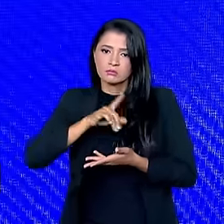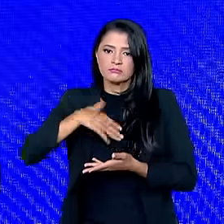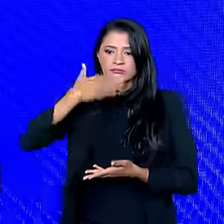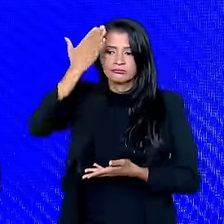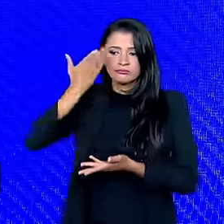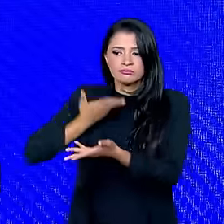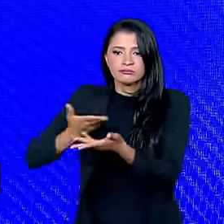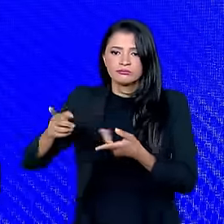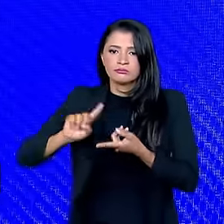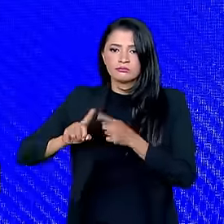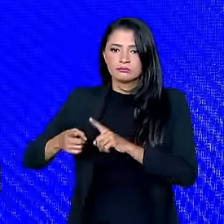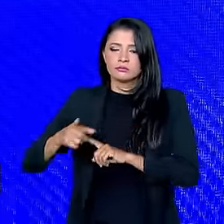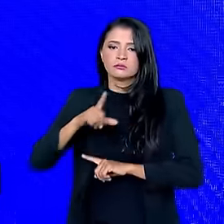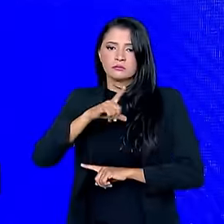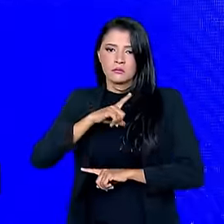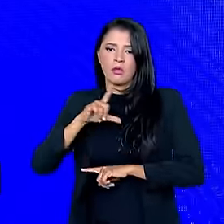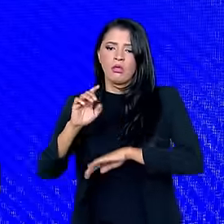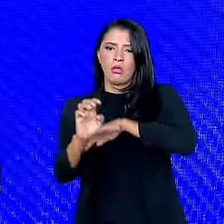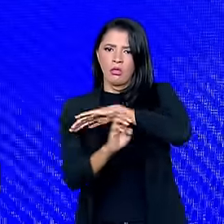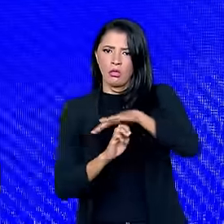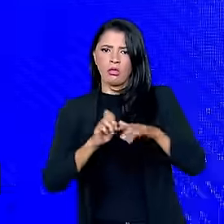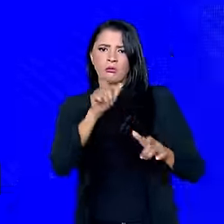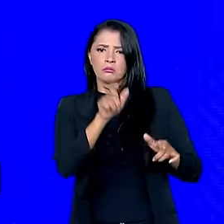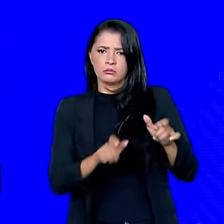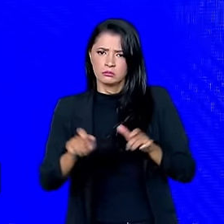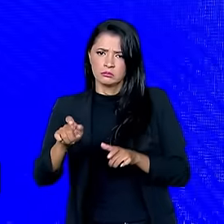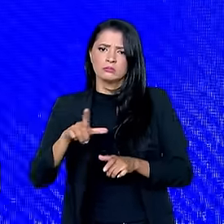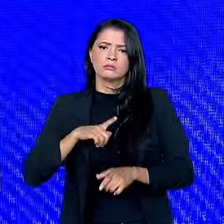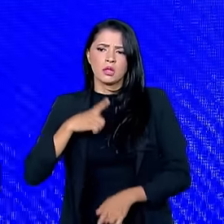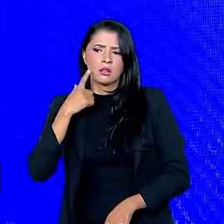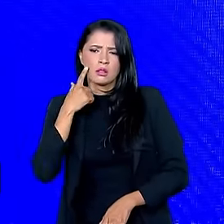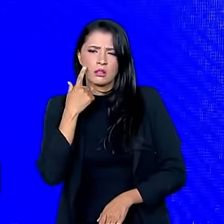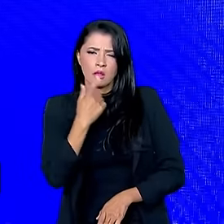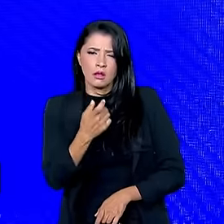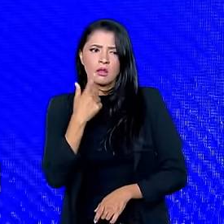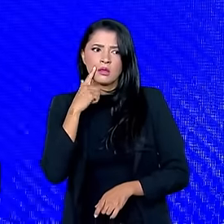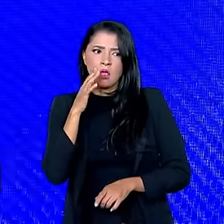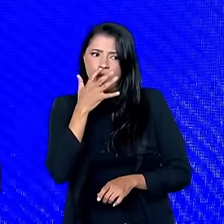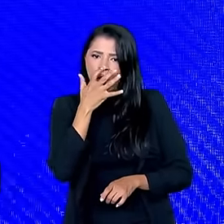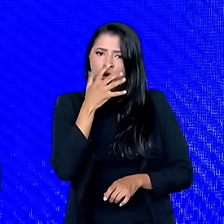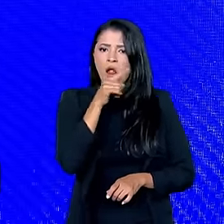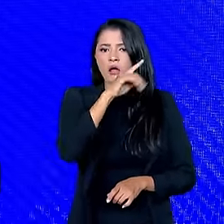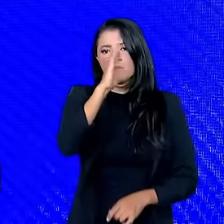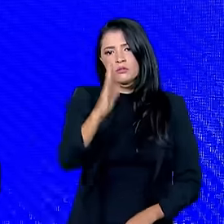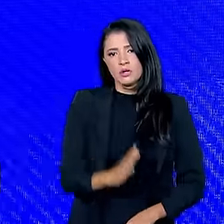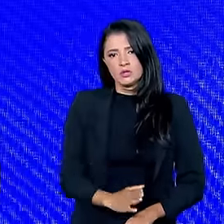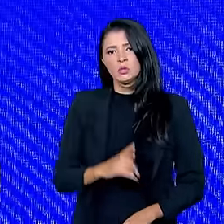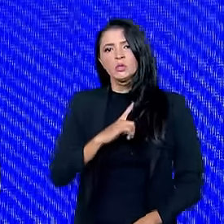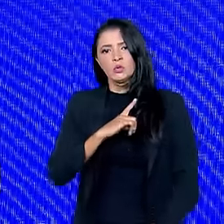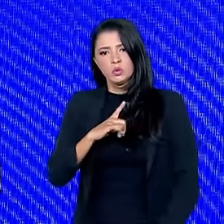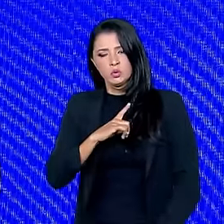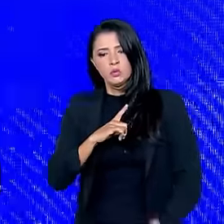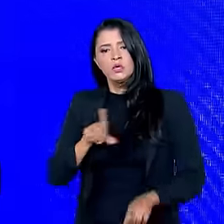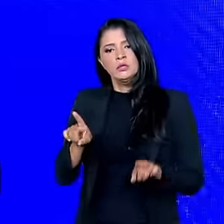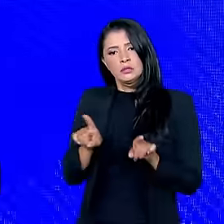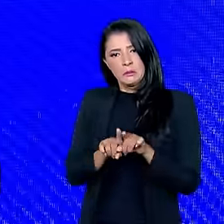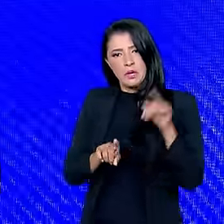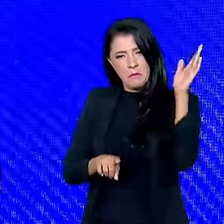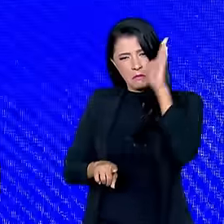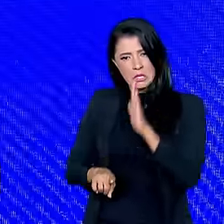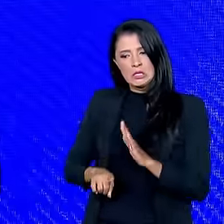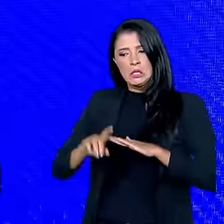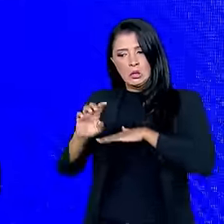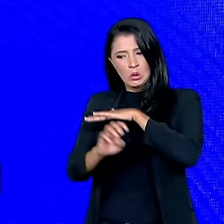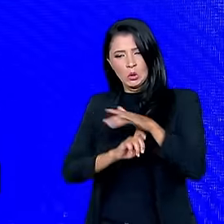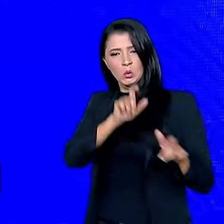conta com um vibrante empresariado com interesse muito grande no Brasil. Os empresários brasileiros